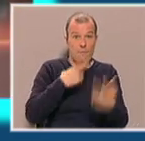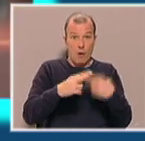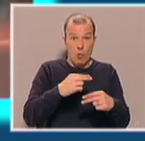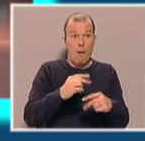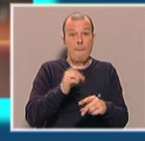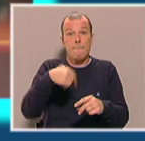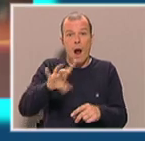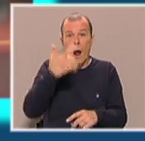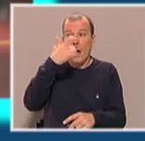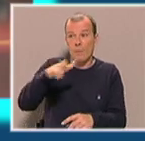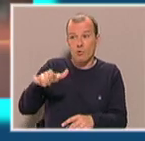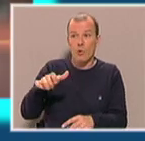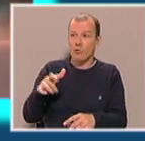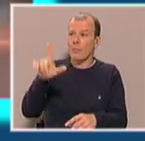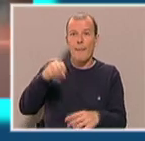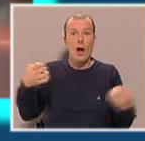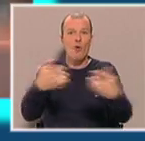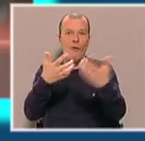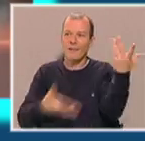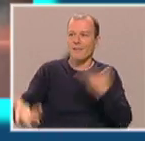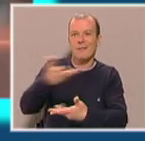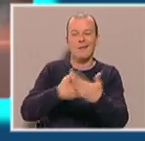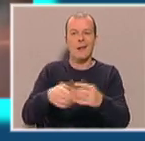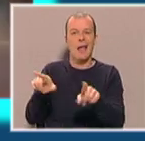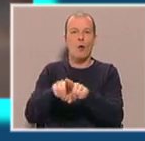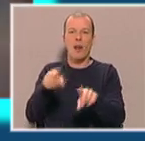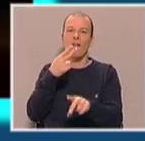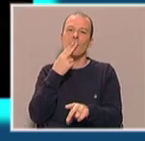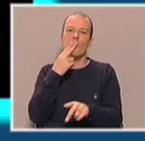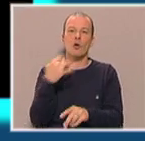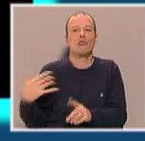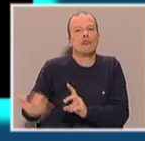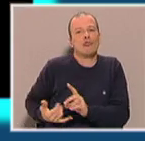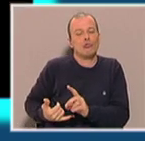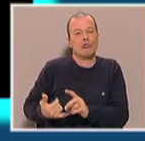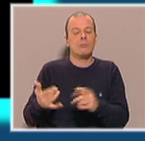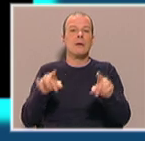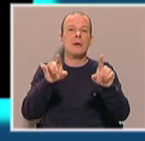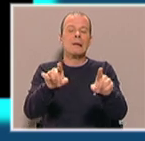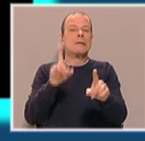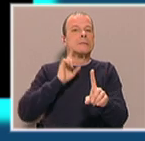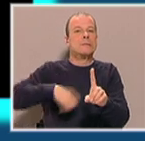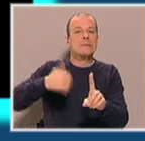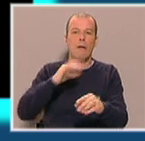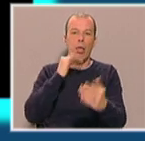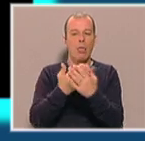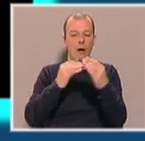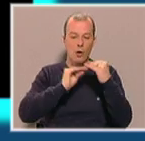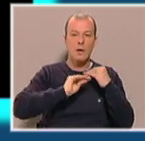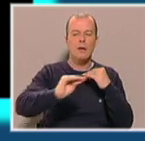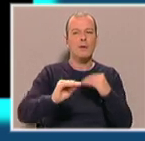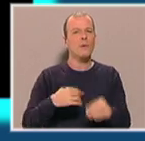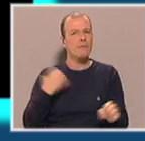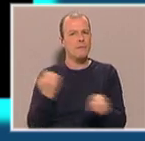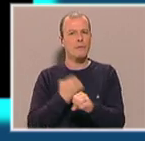como também em pessoas que com eles convivem, os fumadores passivos. Deste modo, é fundamental para o equilíbrio e bom